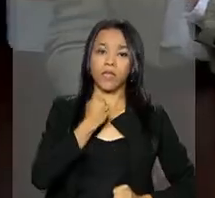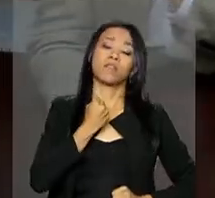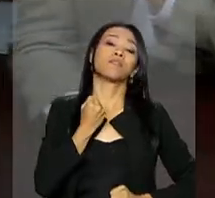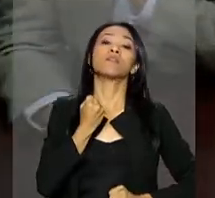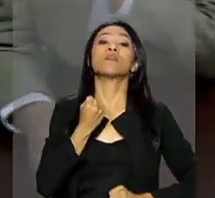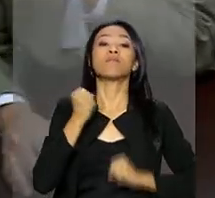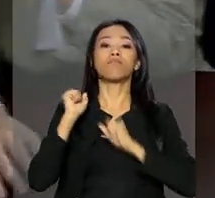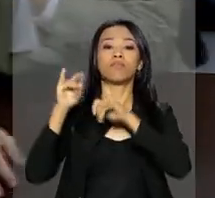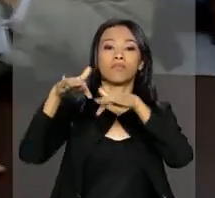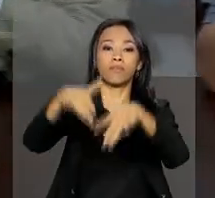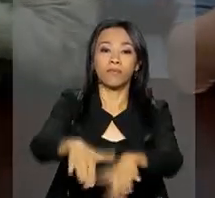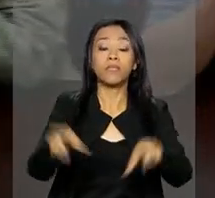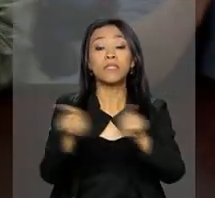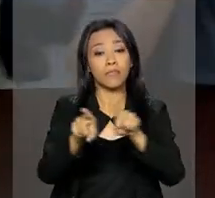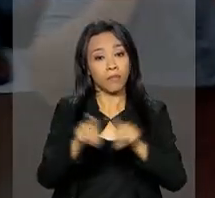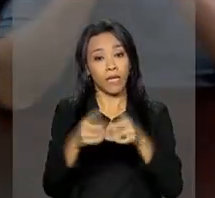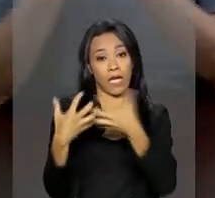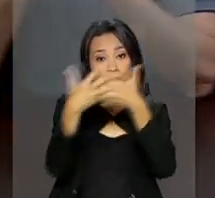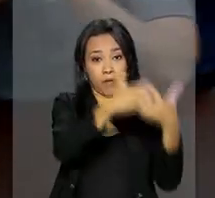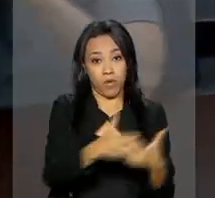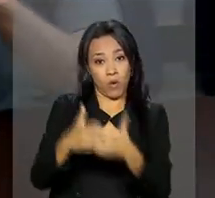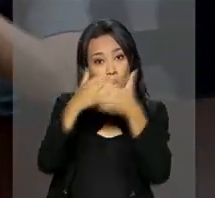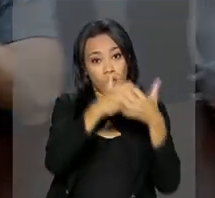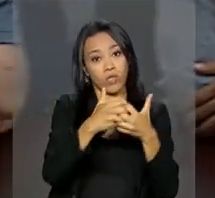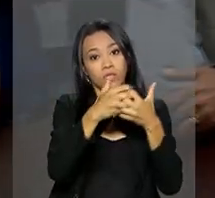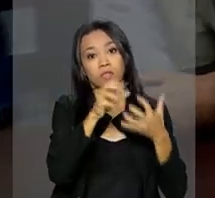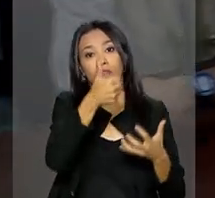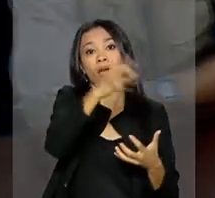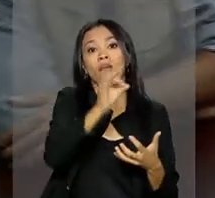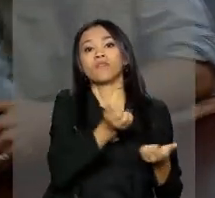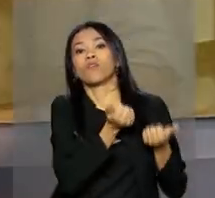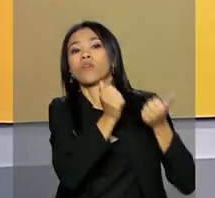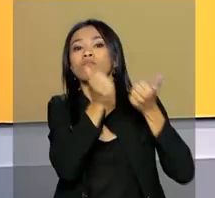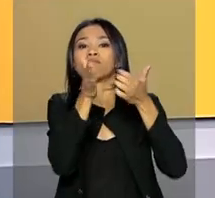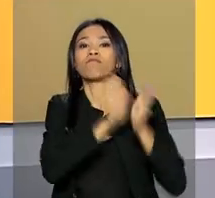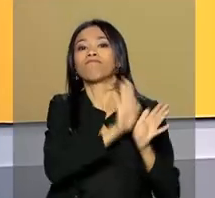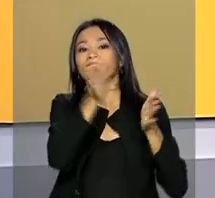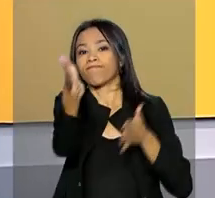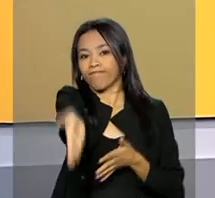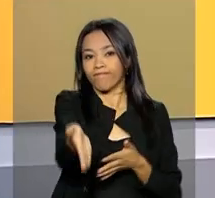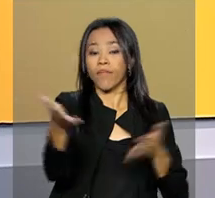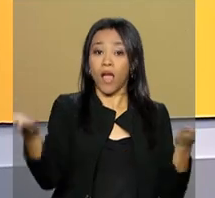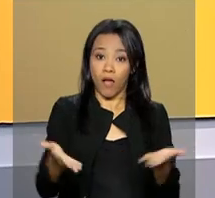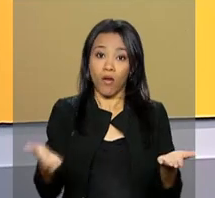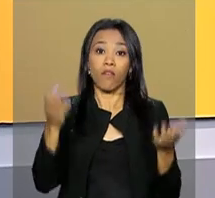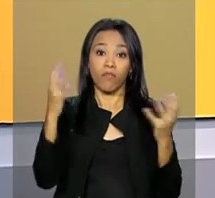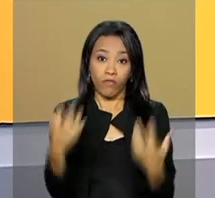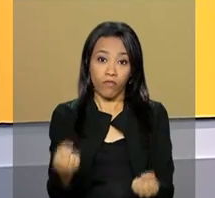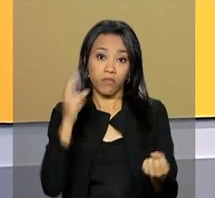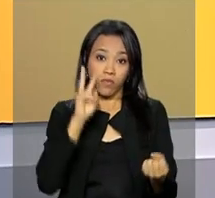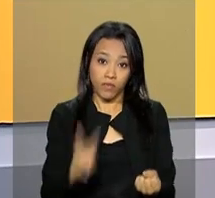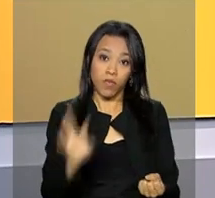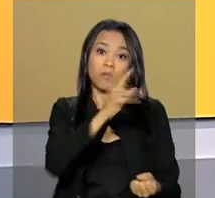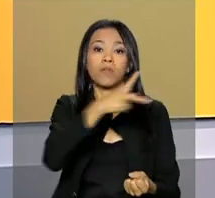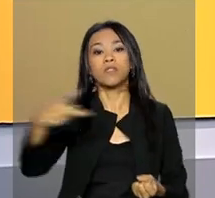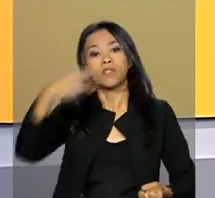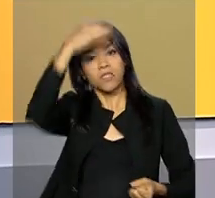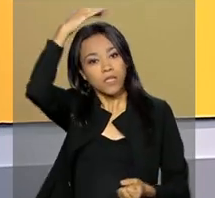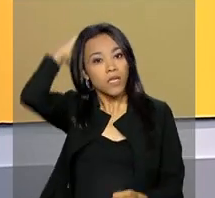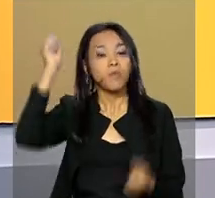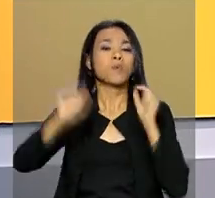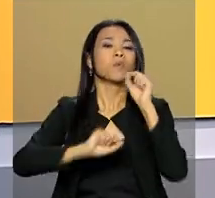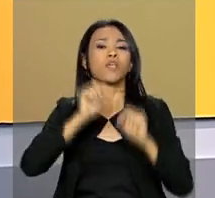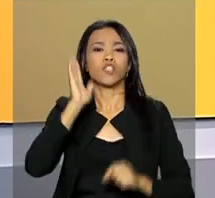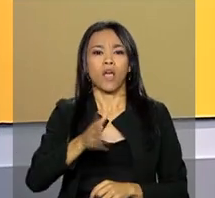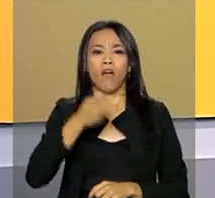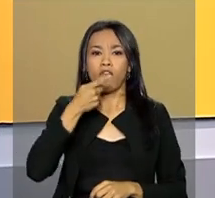da frota militar dão apoio à população de Alagoas vamos ouvir agora o presidente Michel Temer